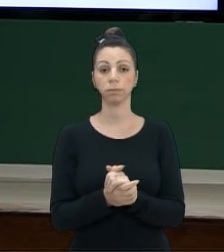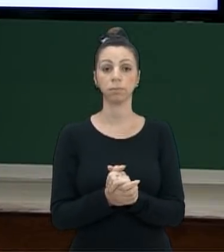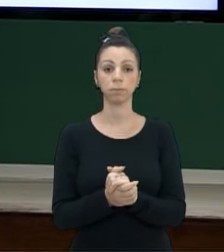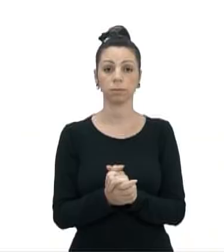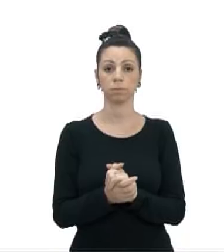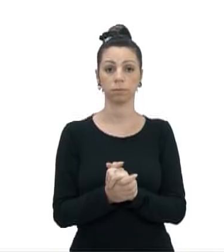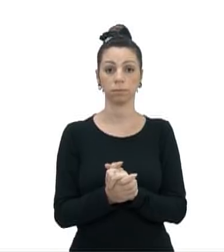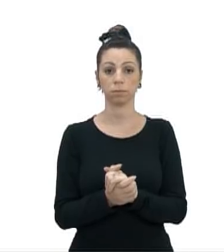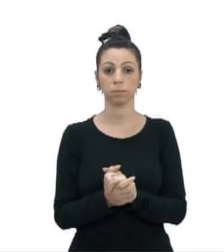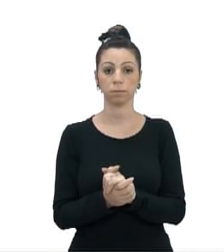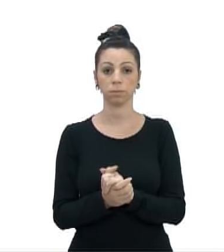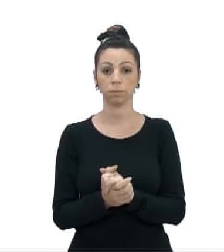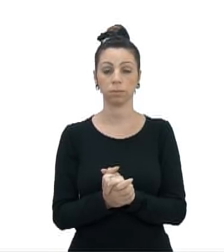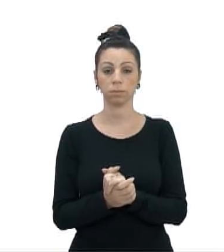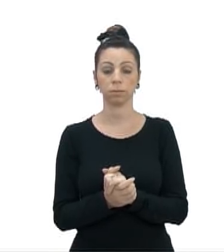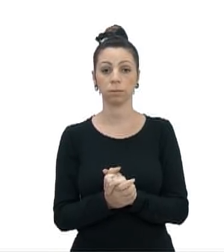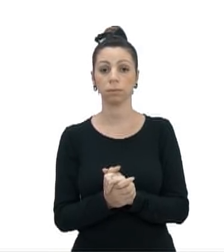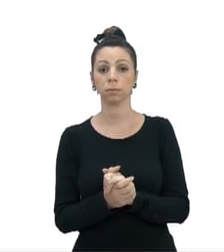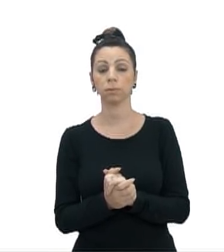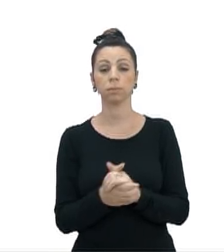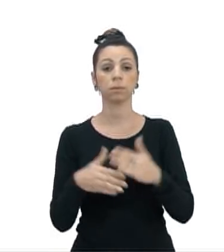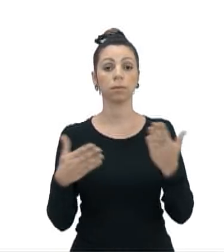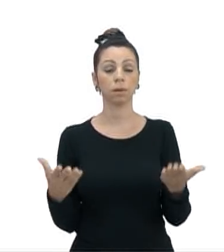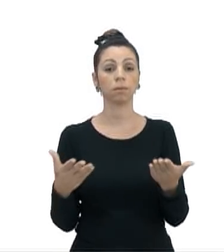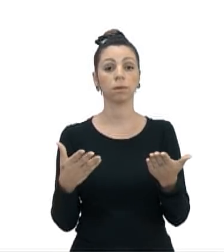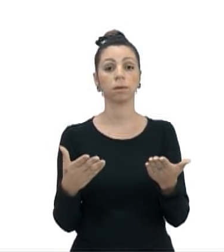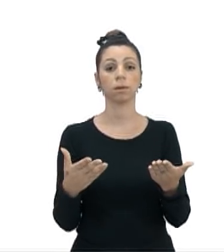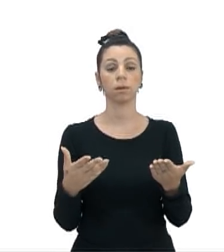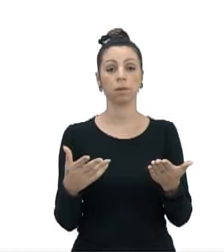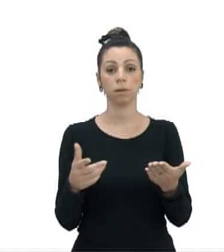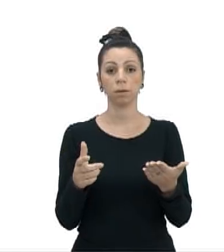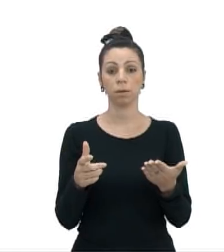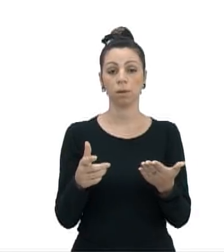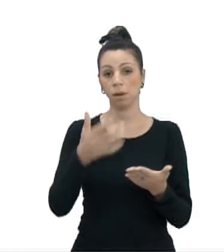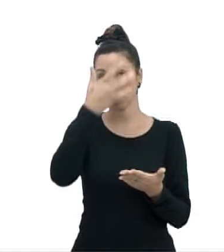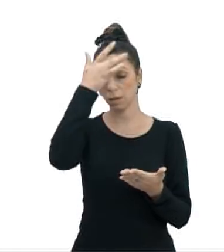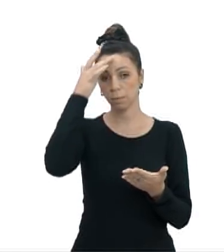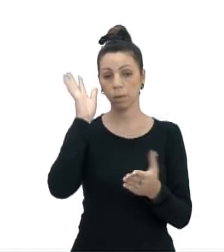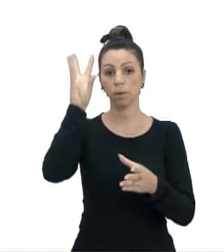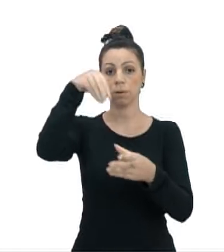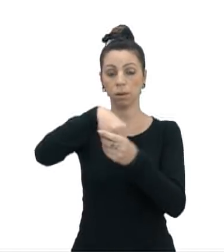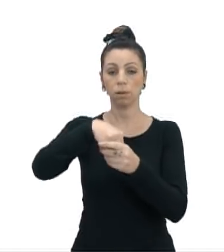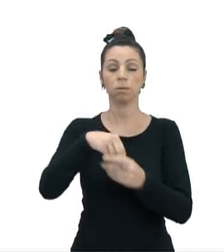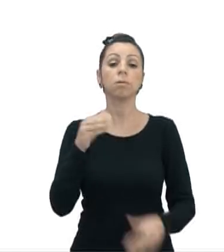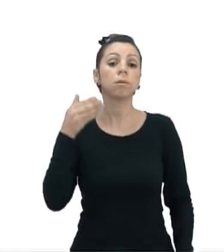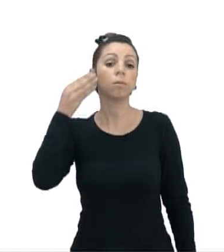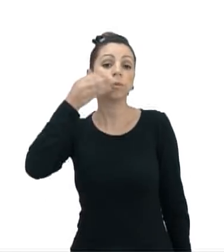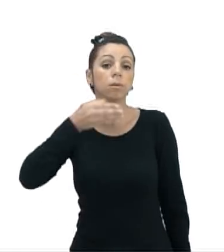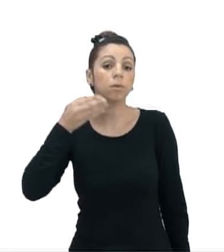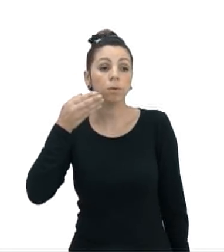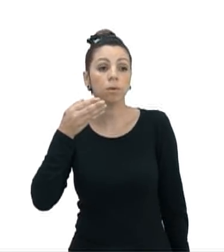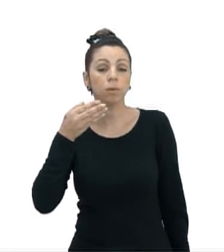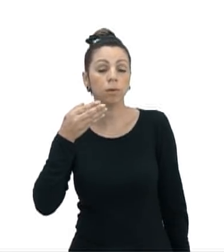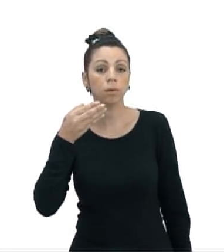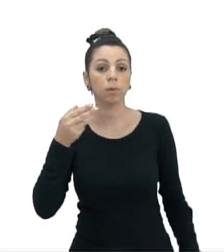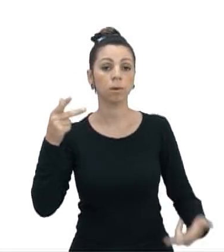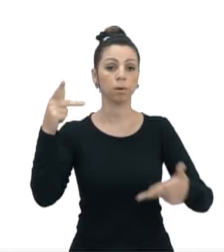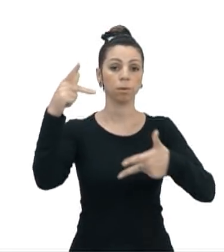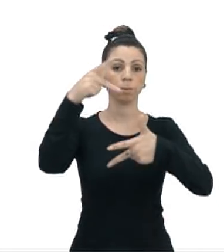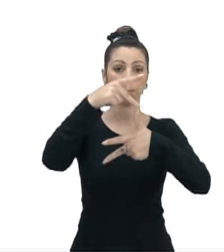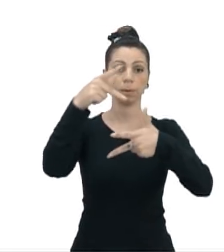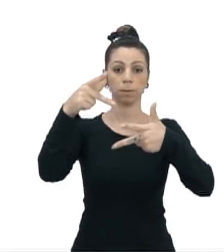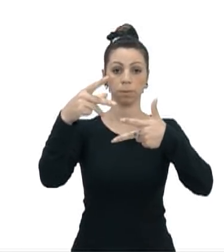aula anterior. As pessoas do discurso, elas se classificam em primeira, segunda,